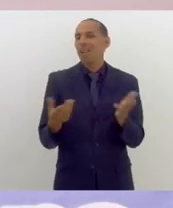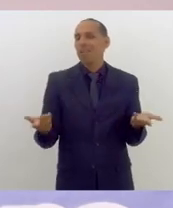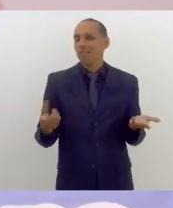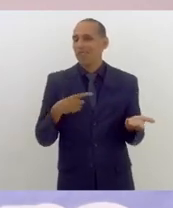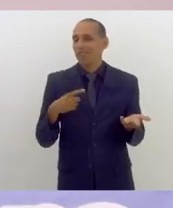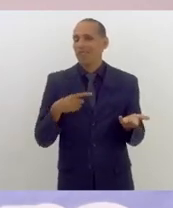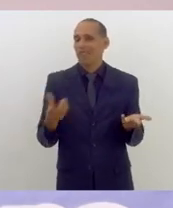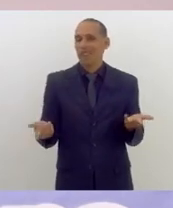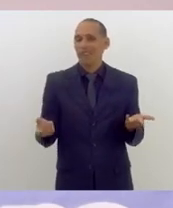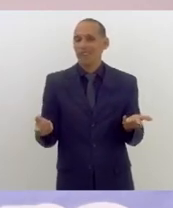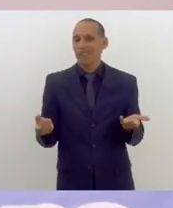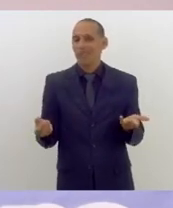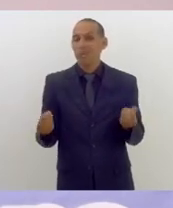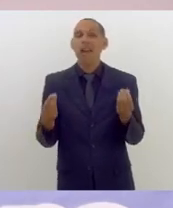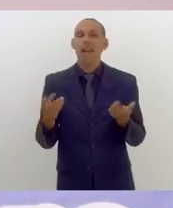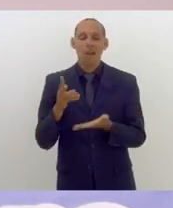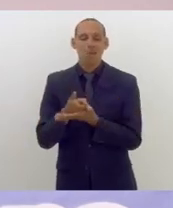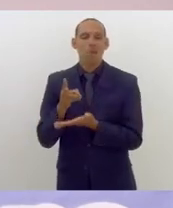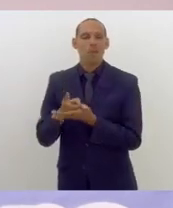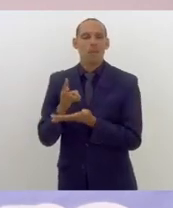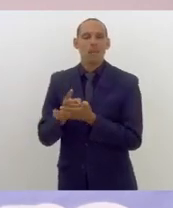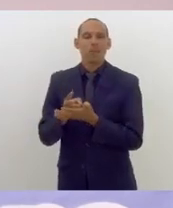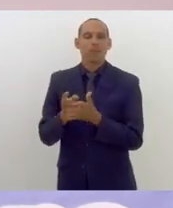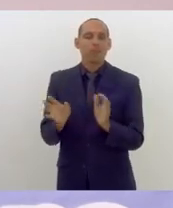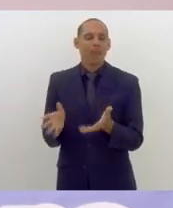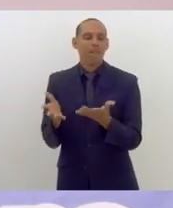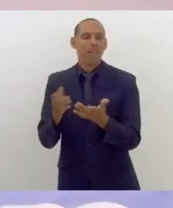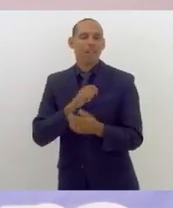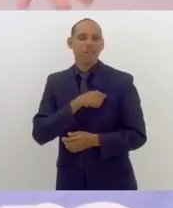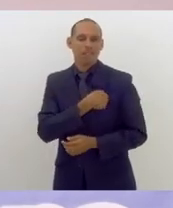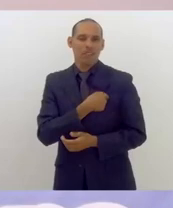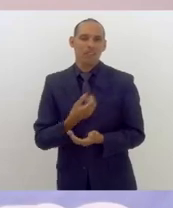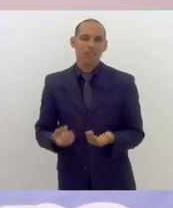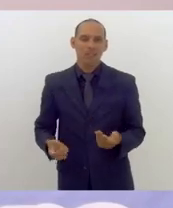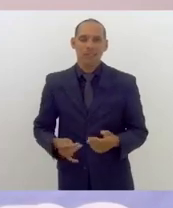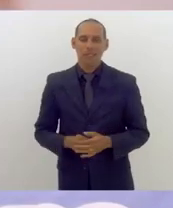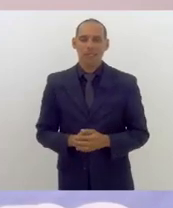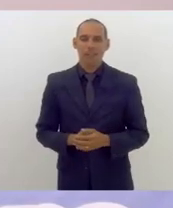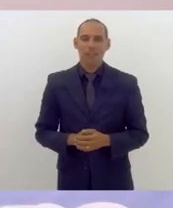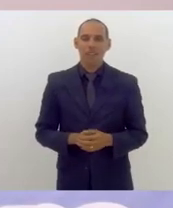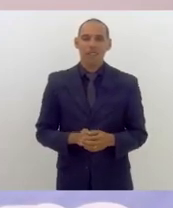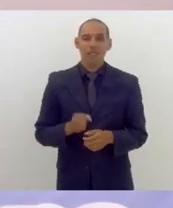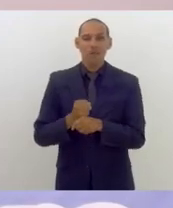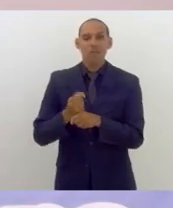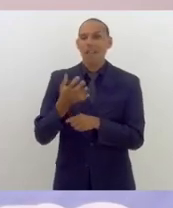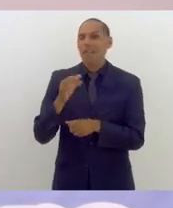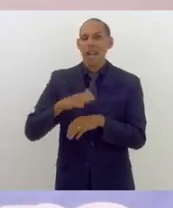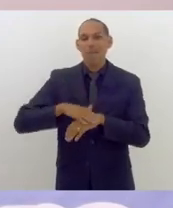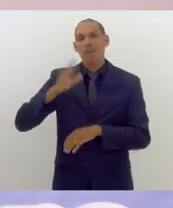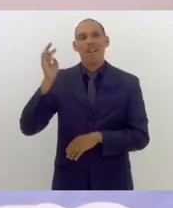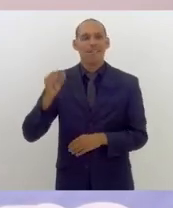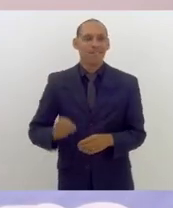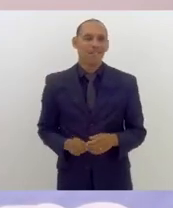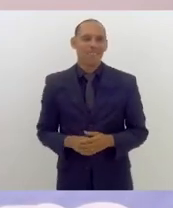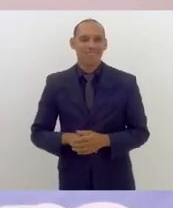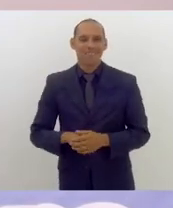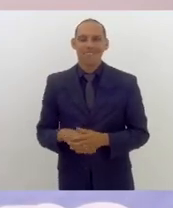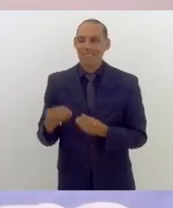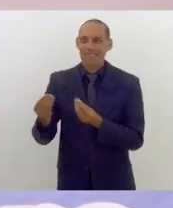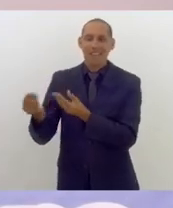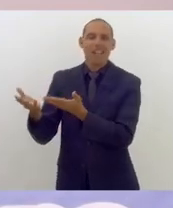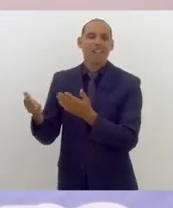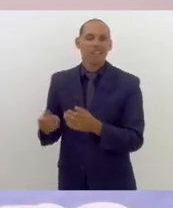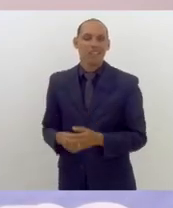dar prosseguimento a isenção fiscal por mais dez anos para ti